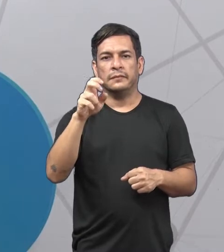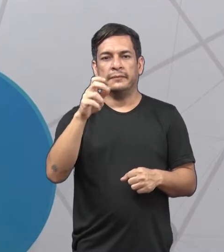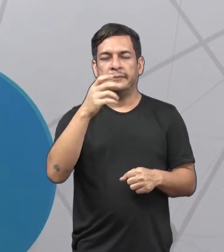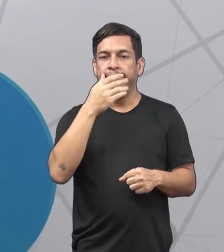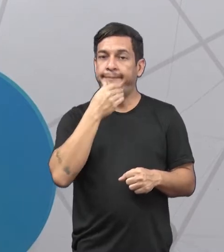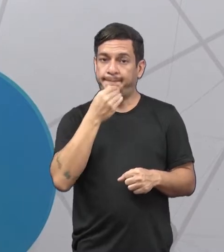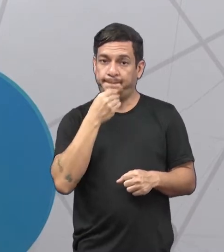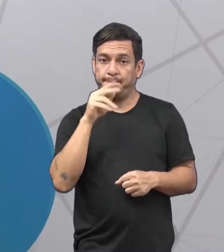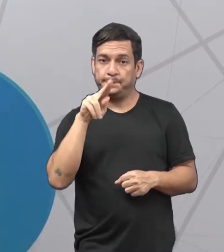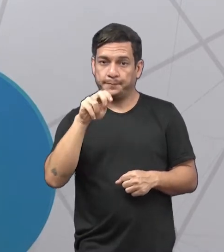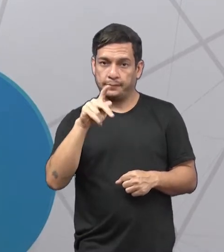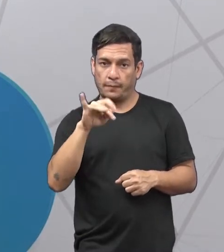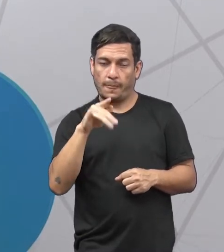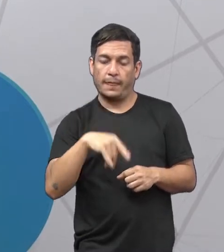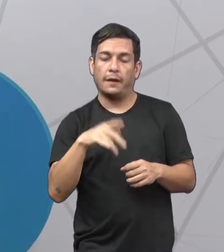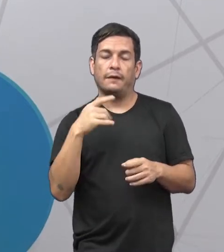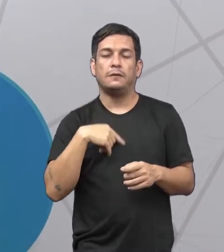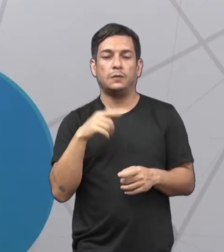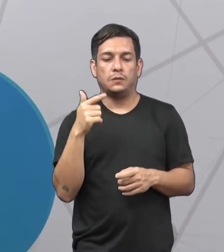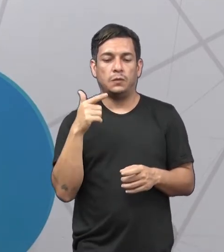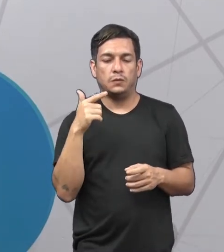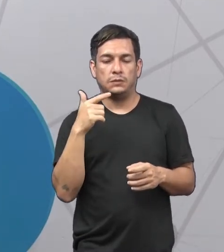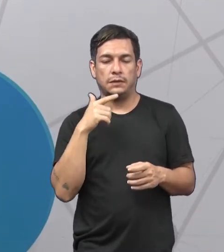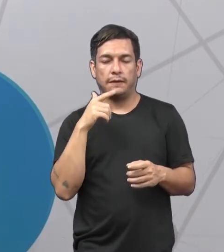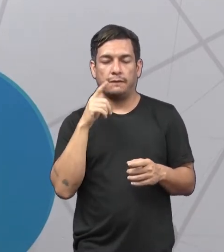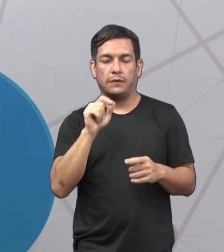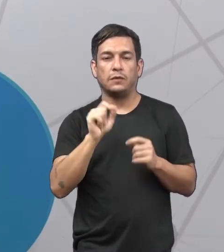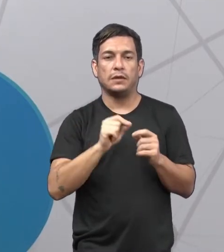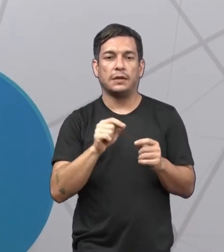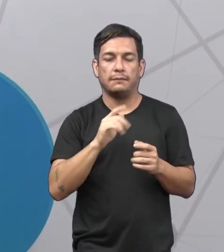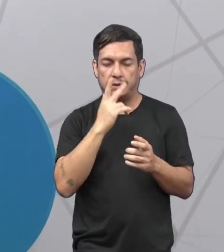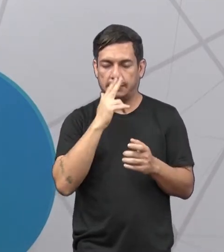foi vencido na Europa e começa então